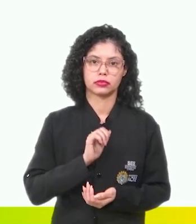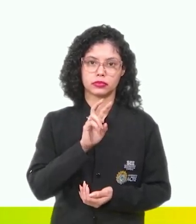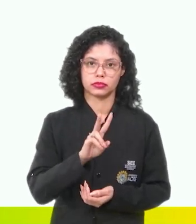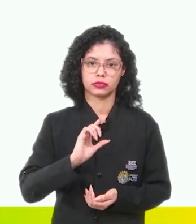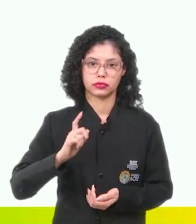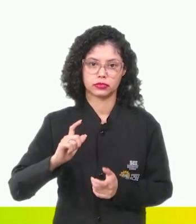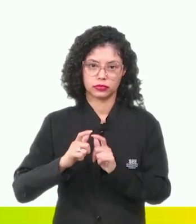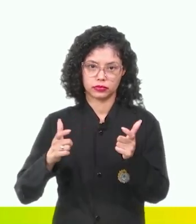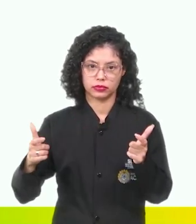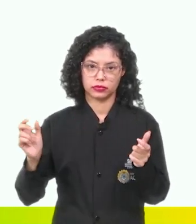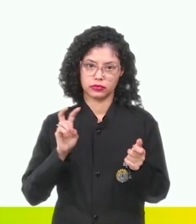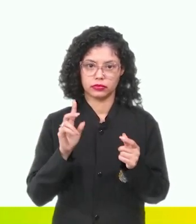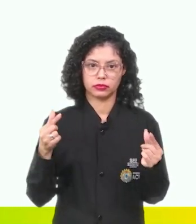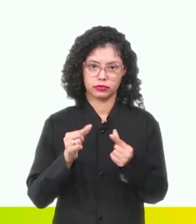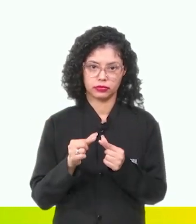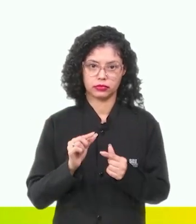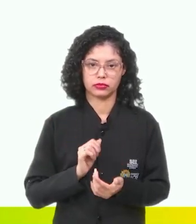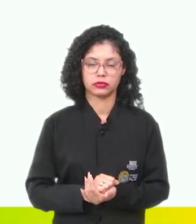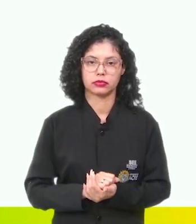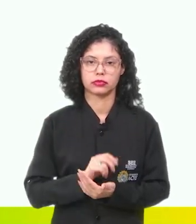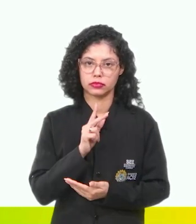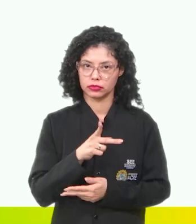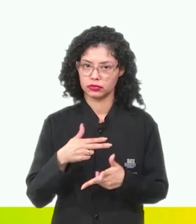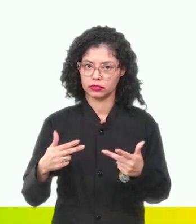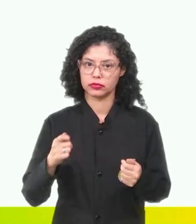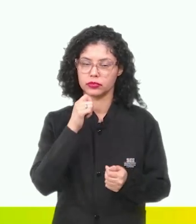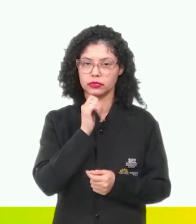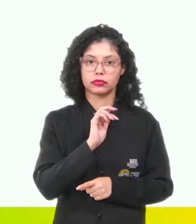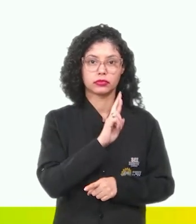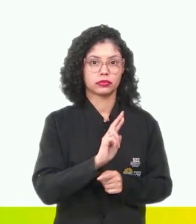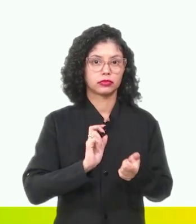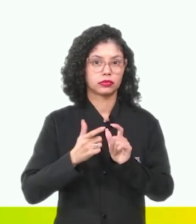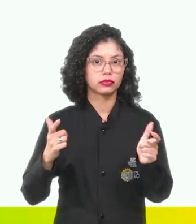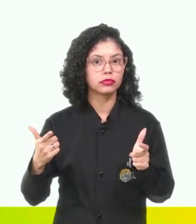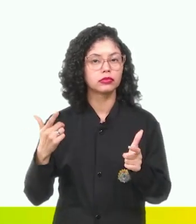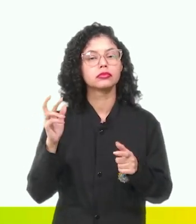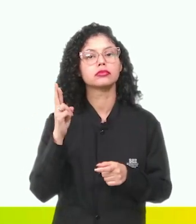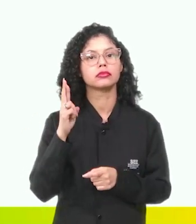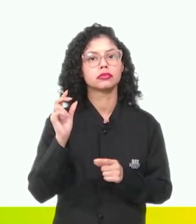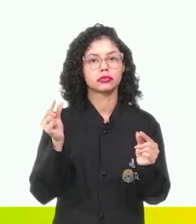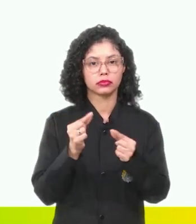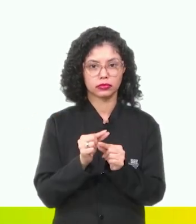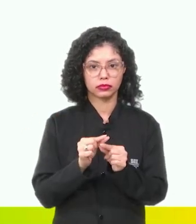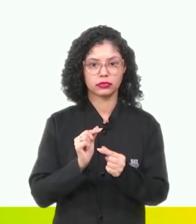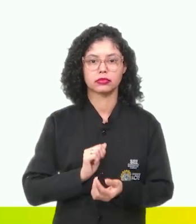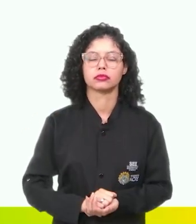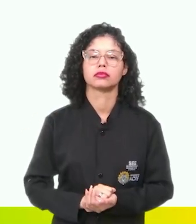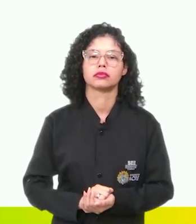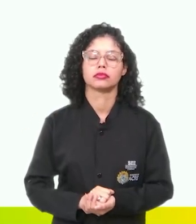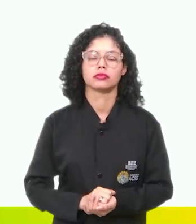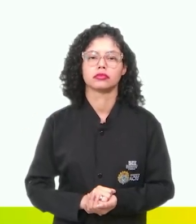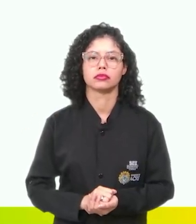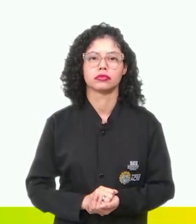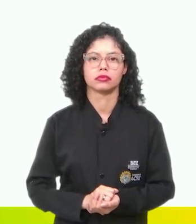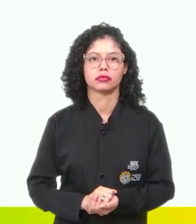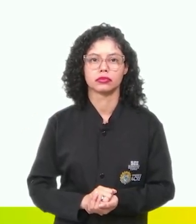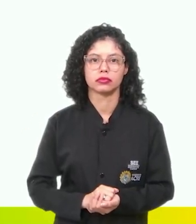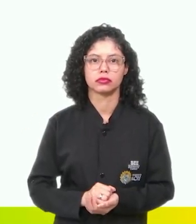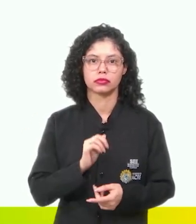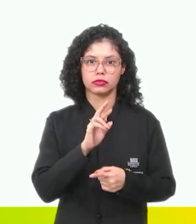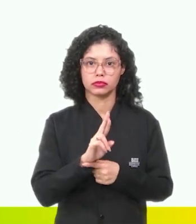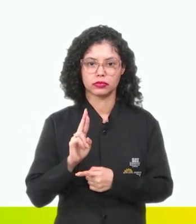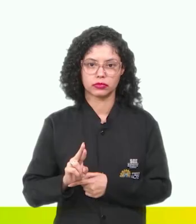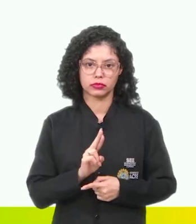Vzinho, Vzinho. Aqui a mesma coisa, Rzão, Rzão. Rzão, Rzinho. Rzão,